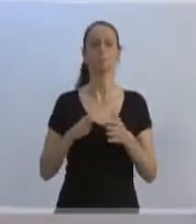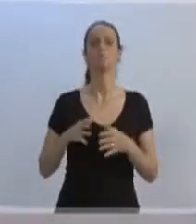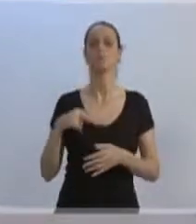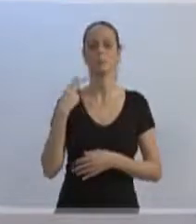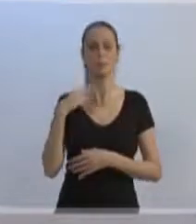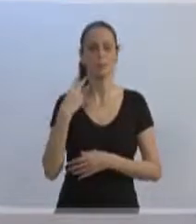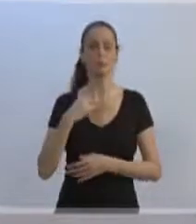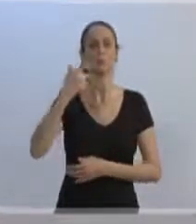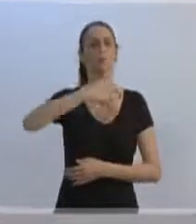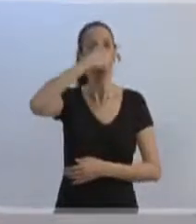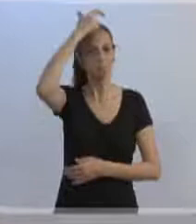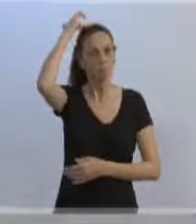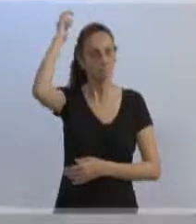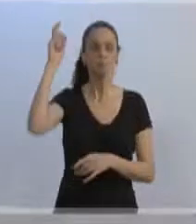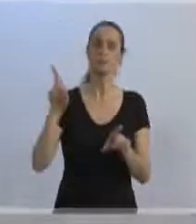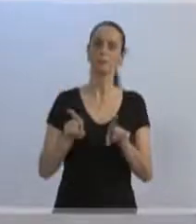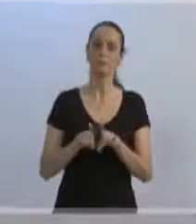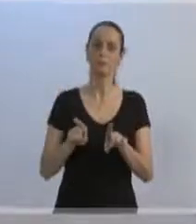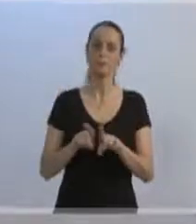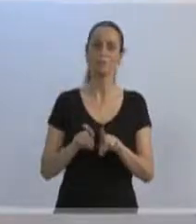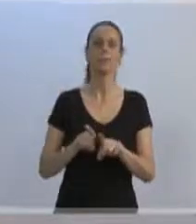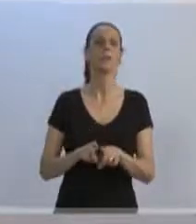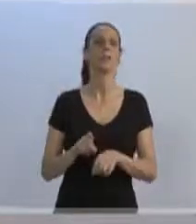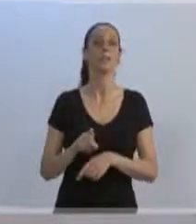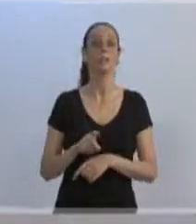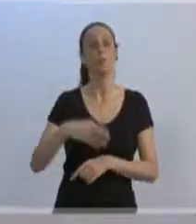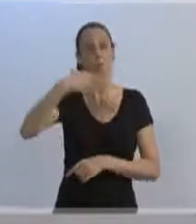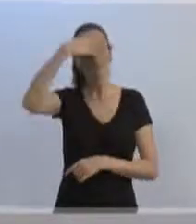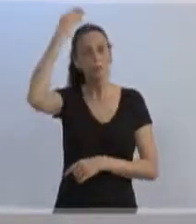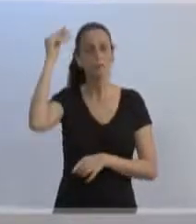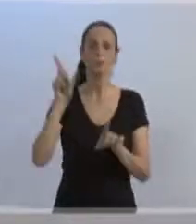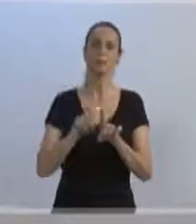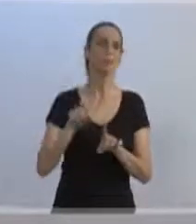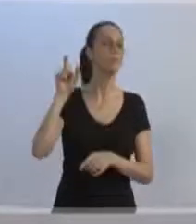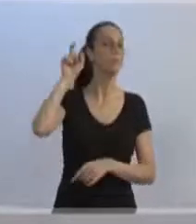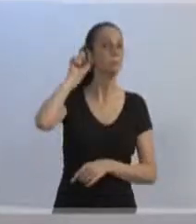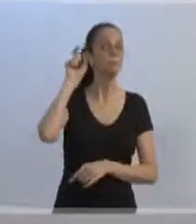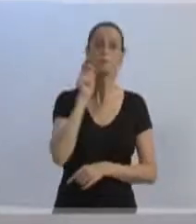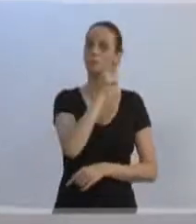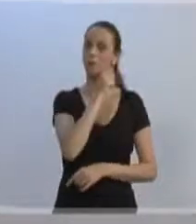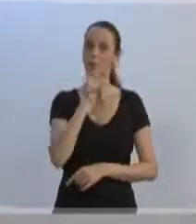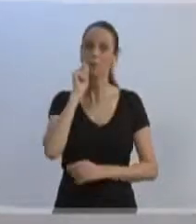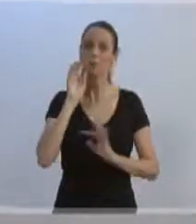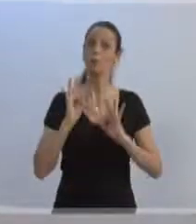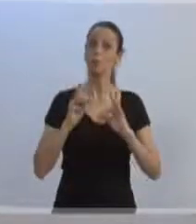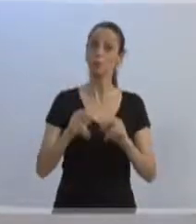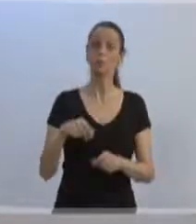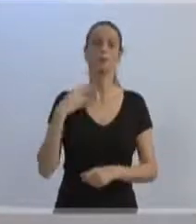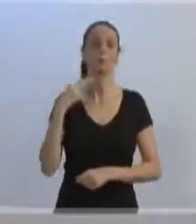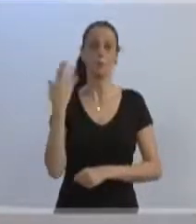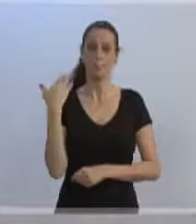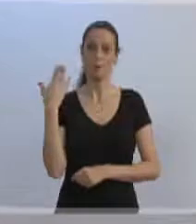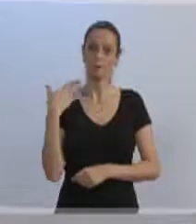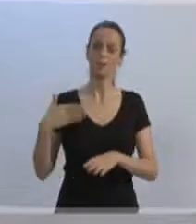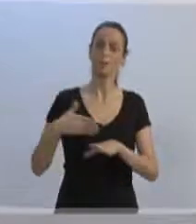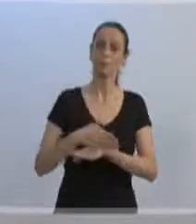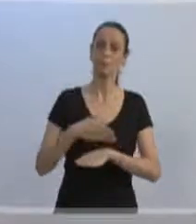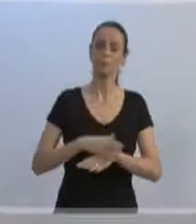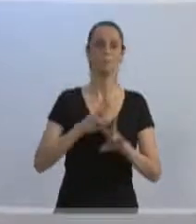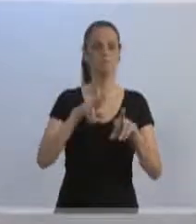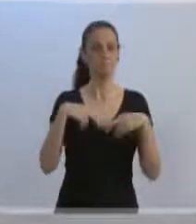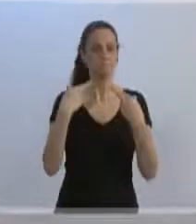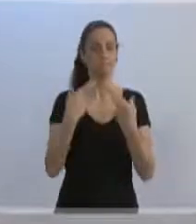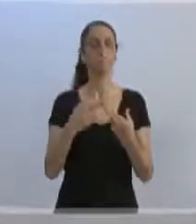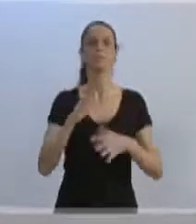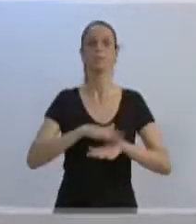adriano pereira é o matias vergonhas mantau recado a todos os leitores que participaram da reunião tem feitos